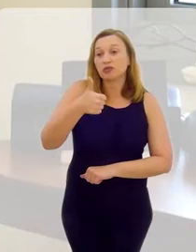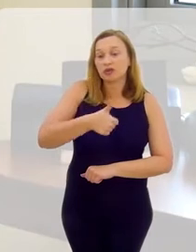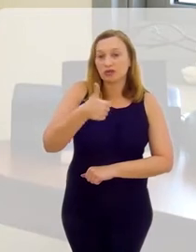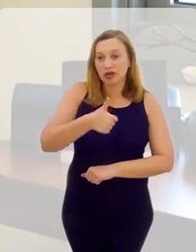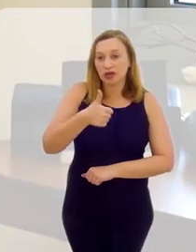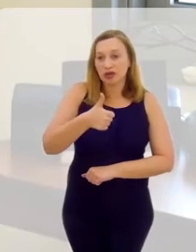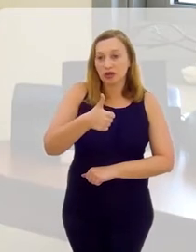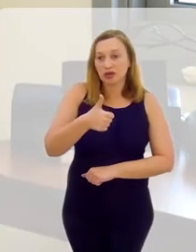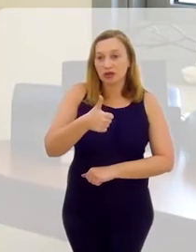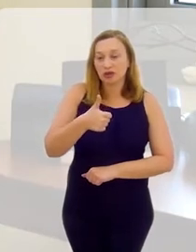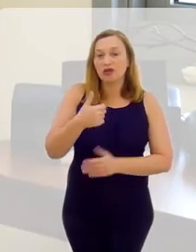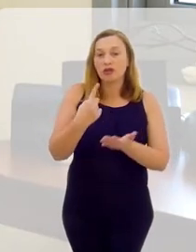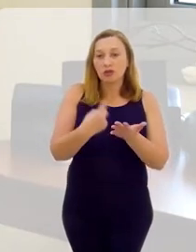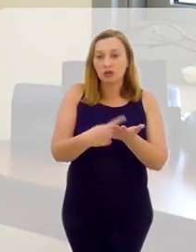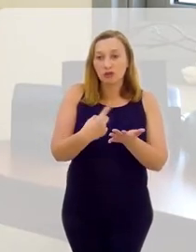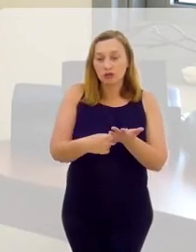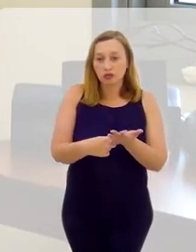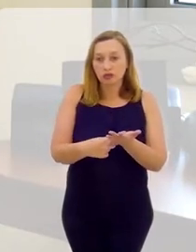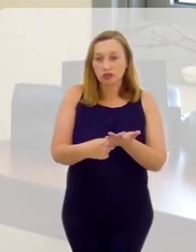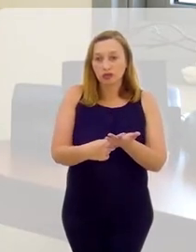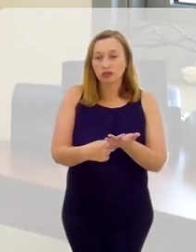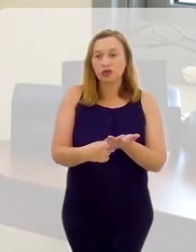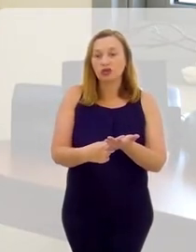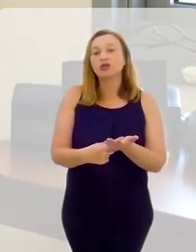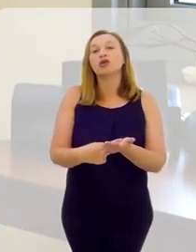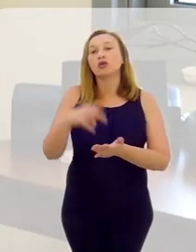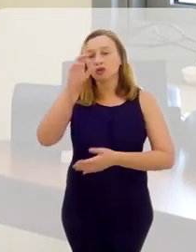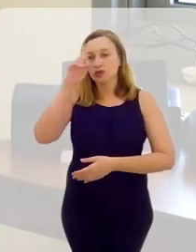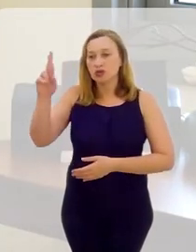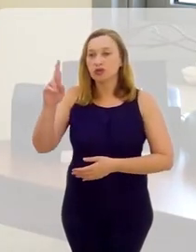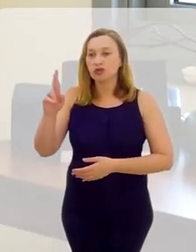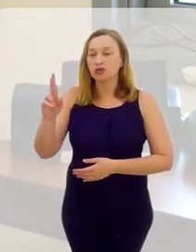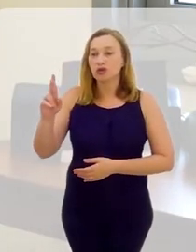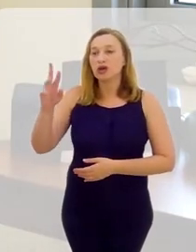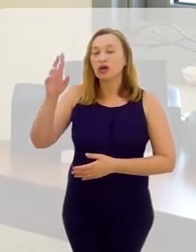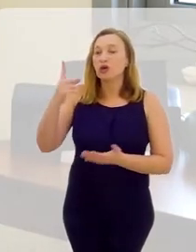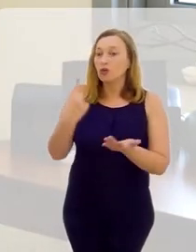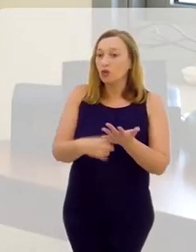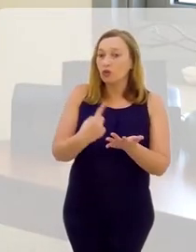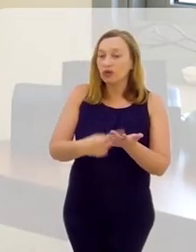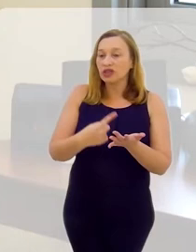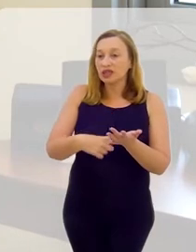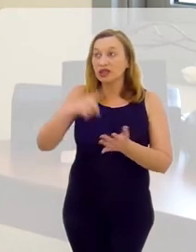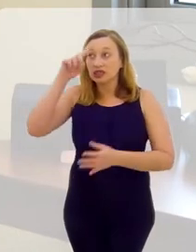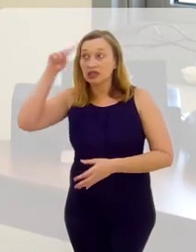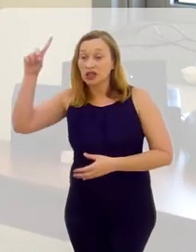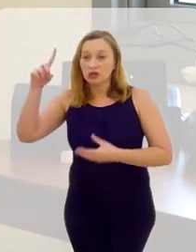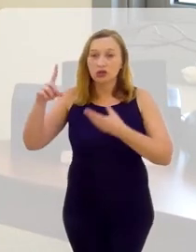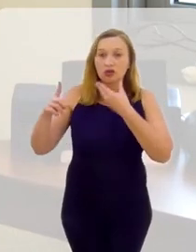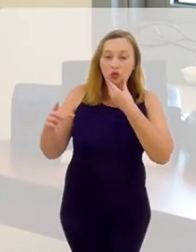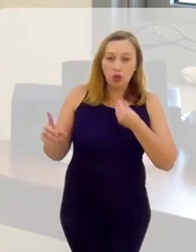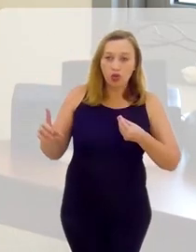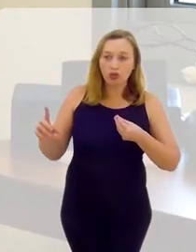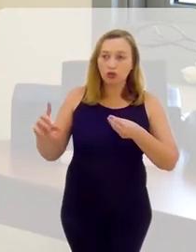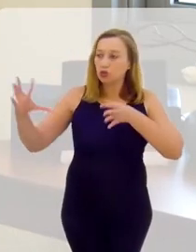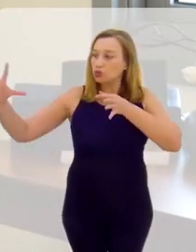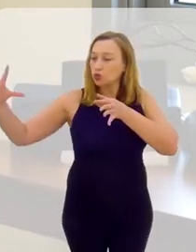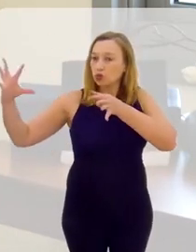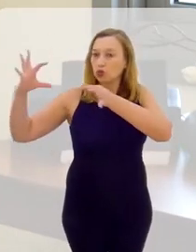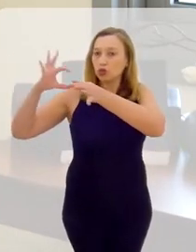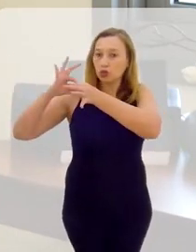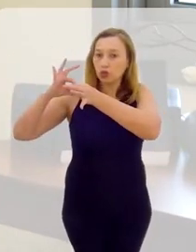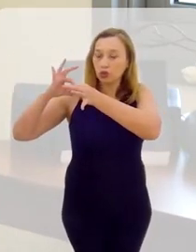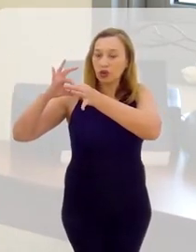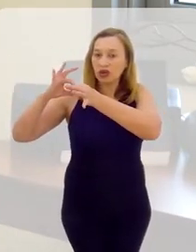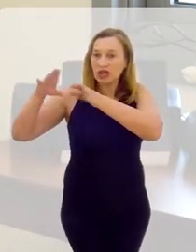faz o primeiro convênio com o Senhor. O convênio é um acordo entre Deus e o homem, sendo que os dois, eles